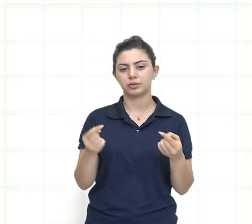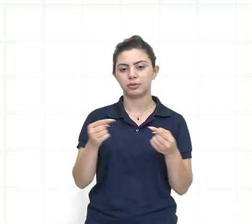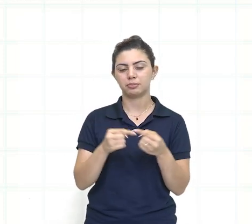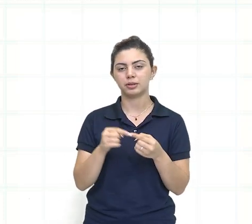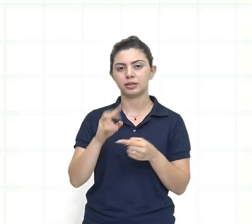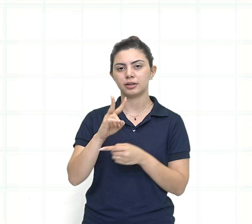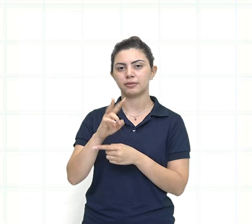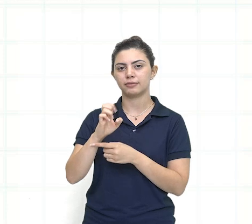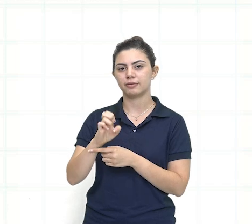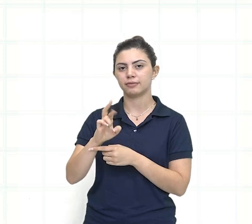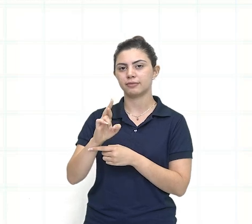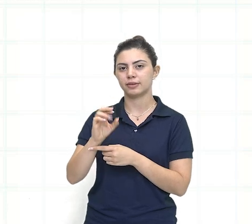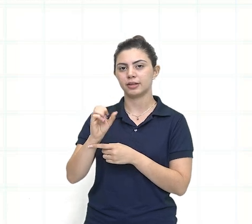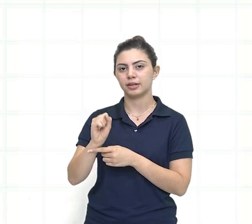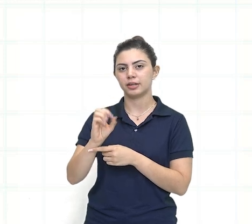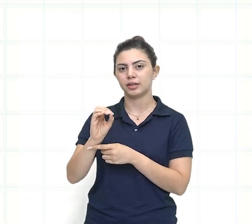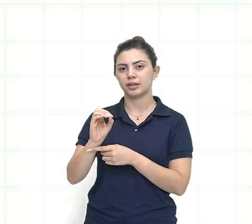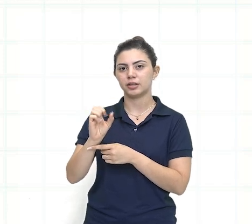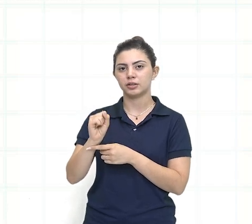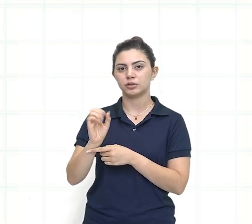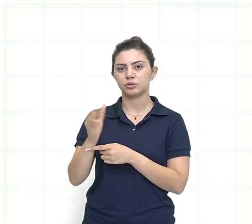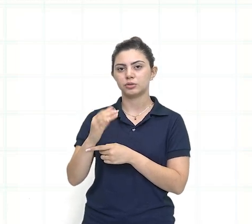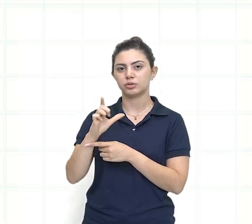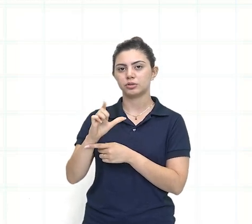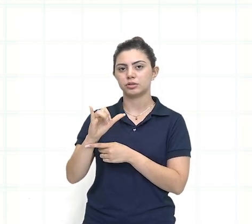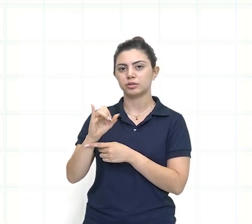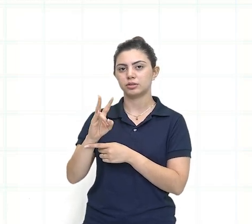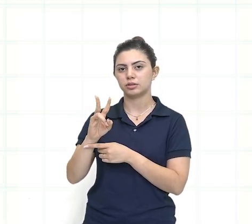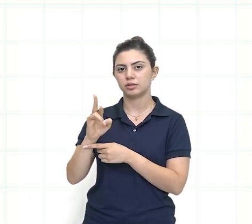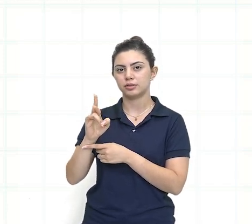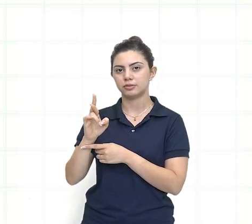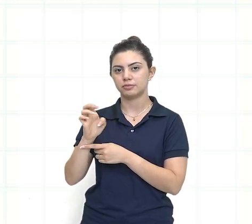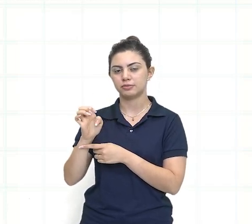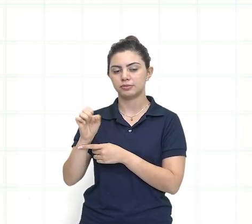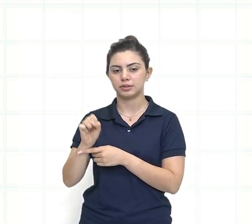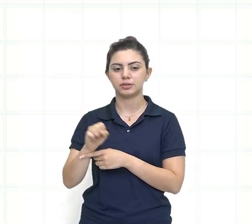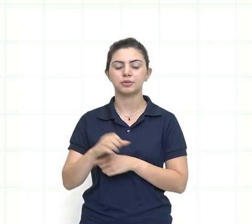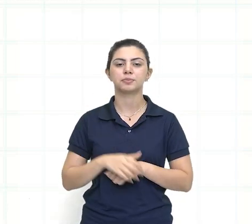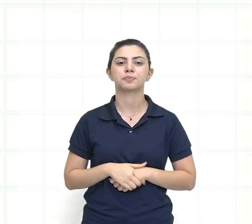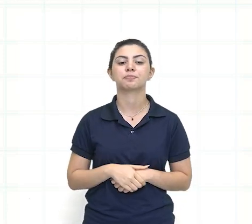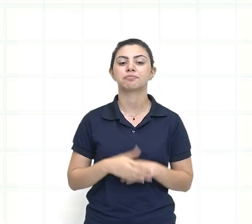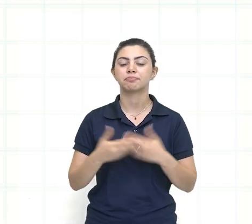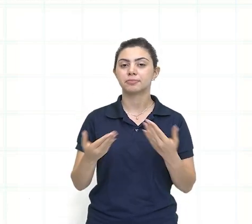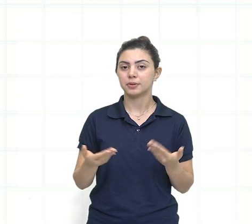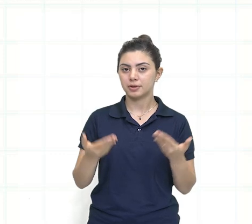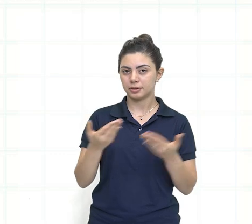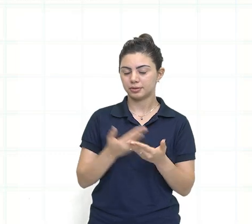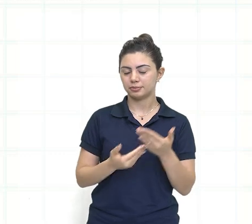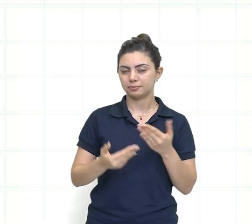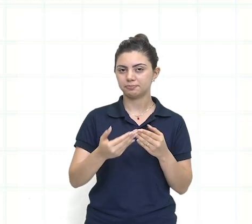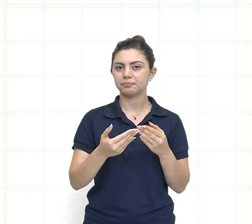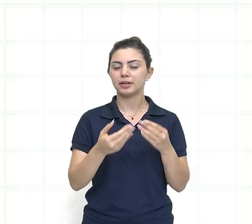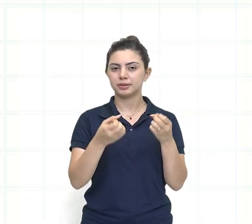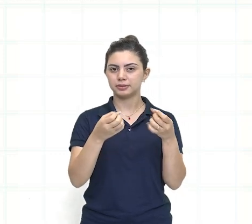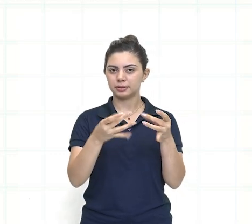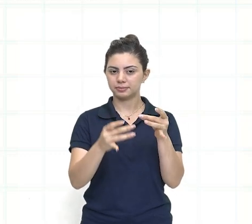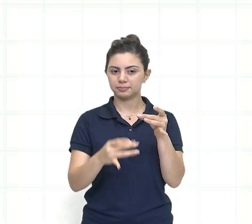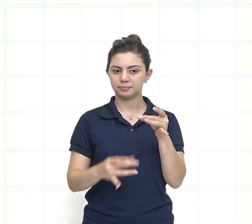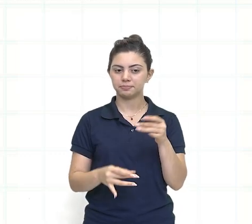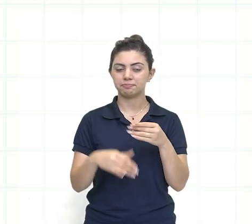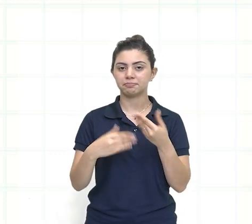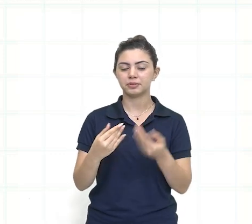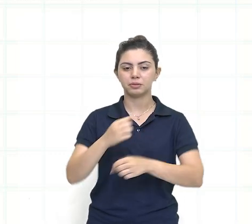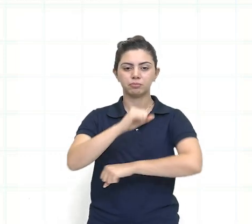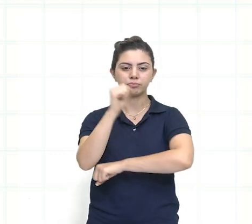de poema de versos livres, certo? Então, vamos seguir, acompanhe aí a explicação. Passarinho